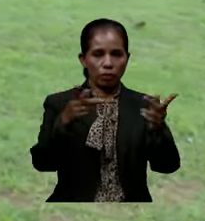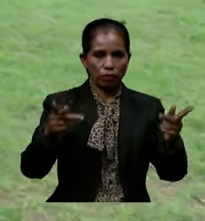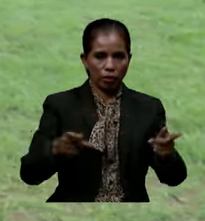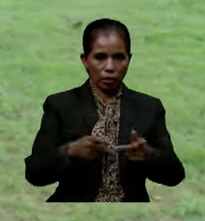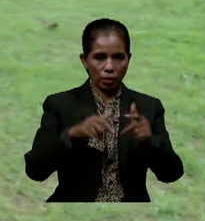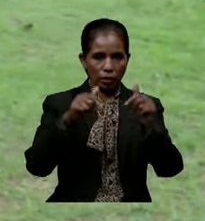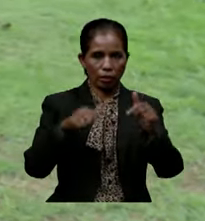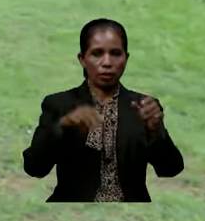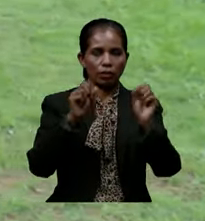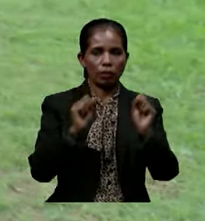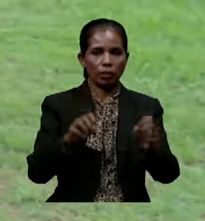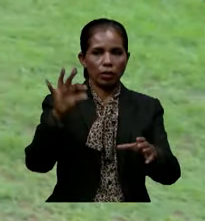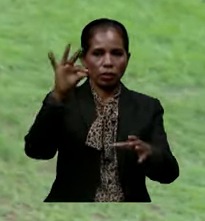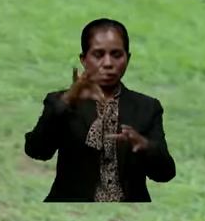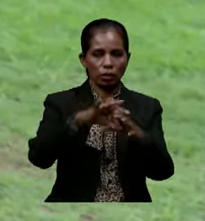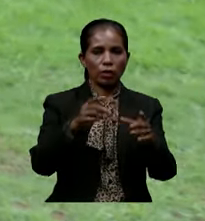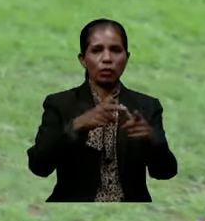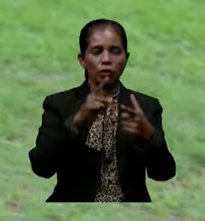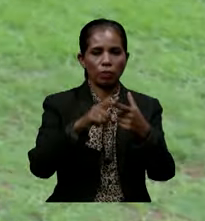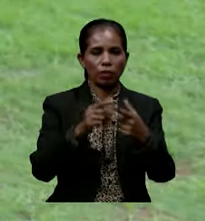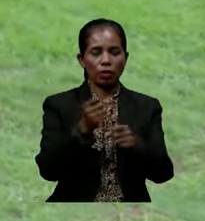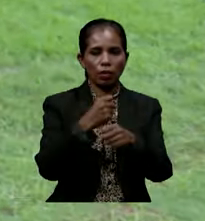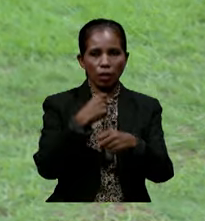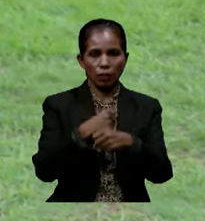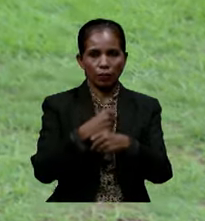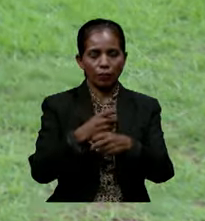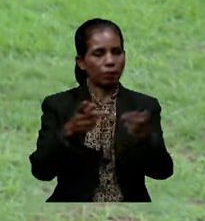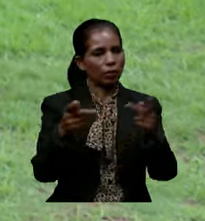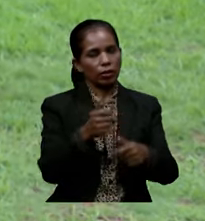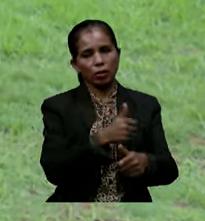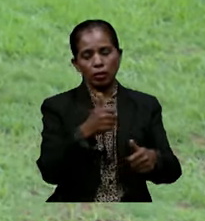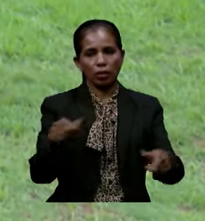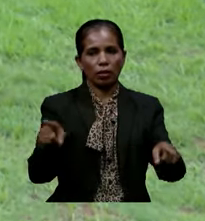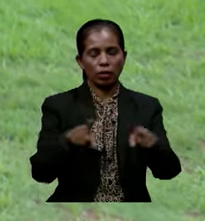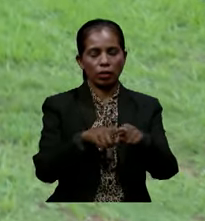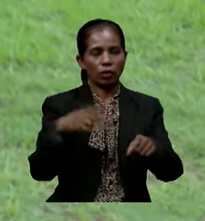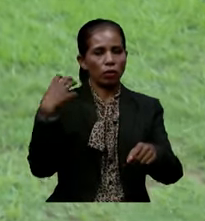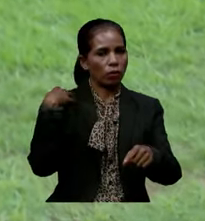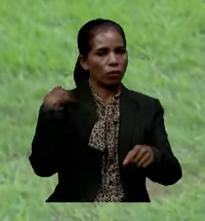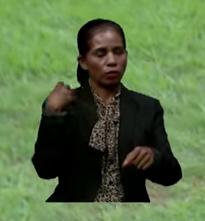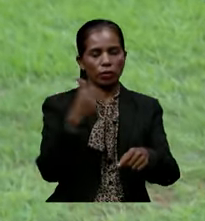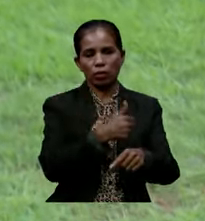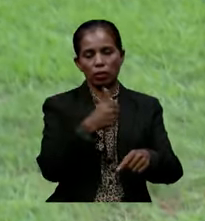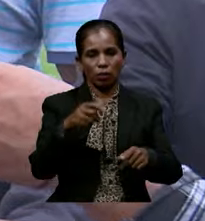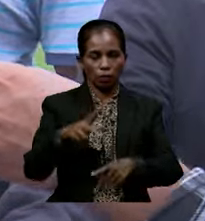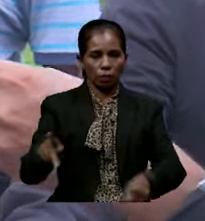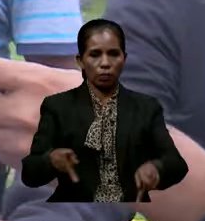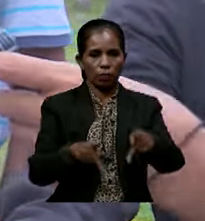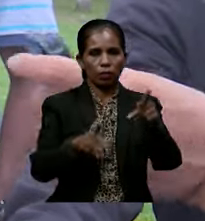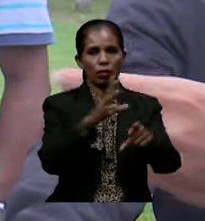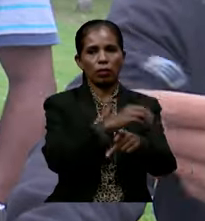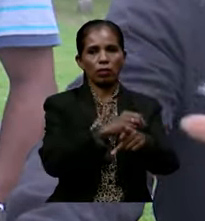uri bele kuda e depois halau expansão bai a fatin selu kanesa edifício e escritório sira público nian